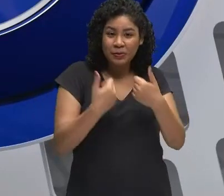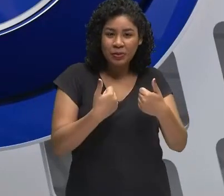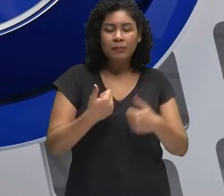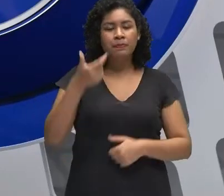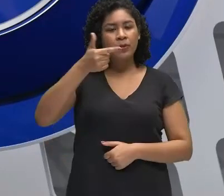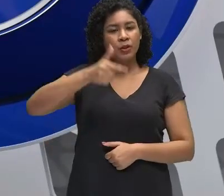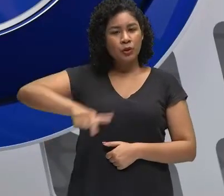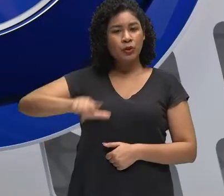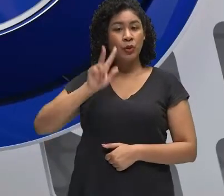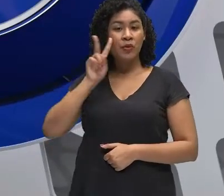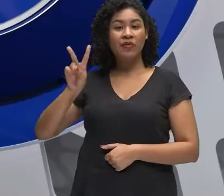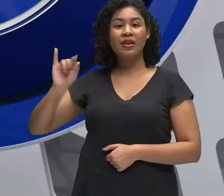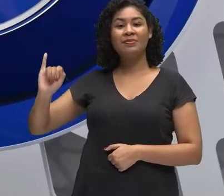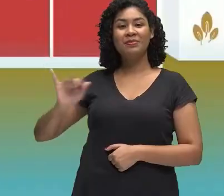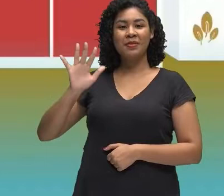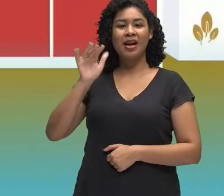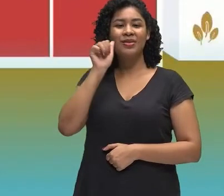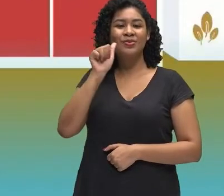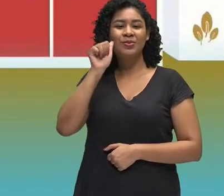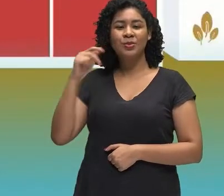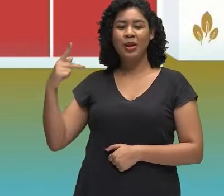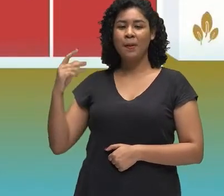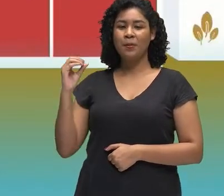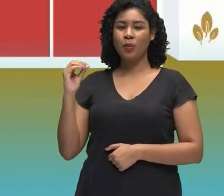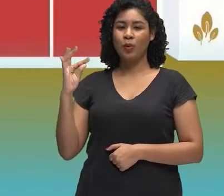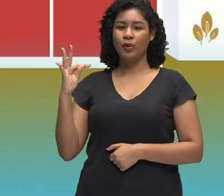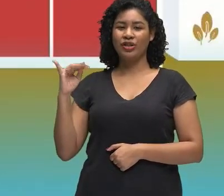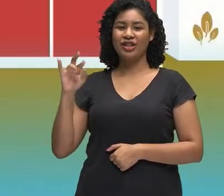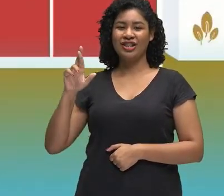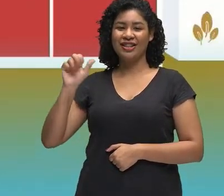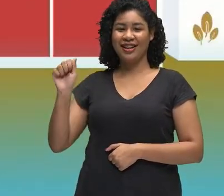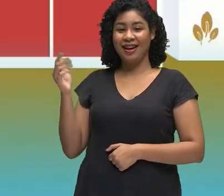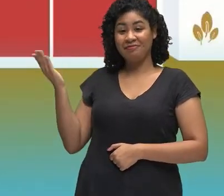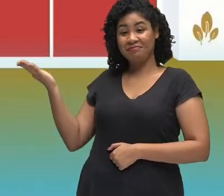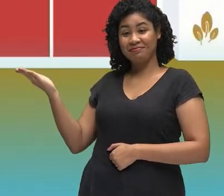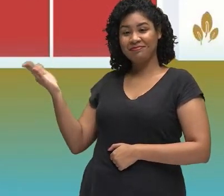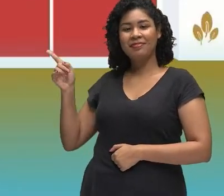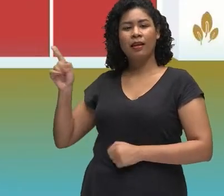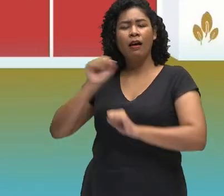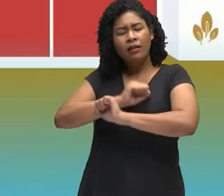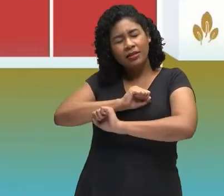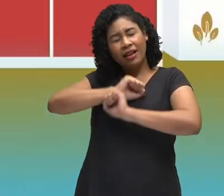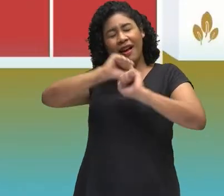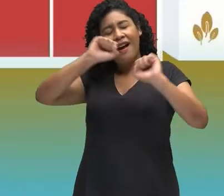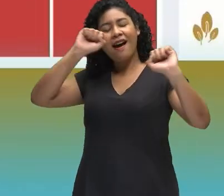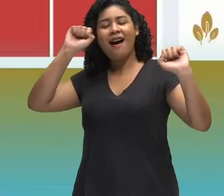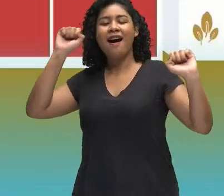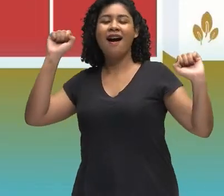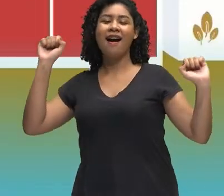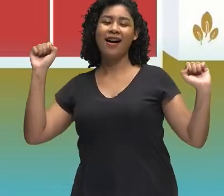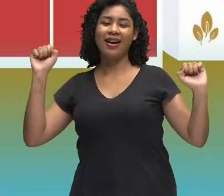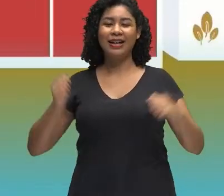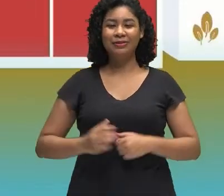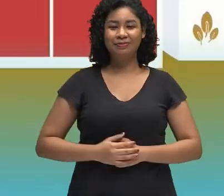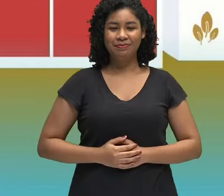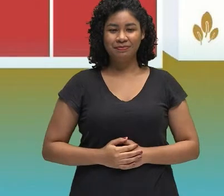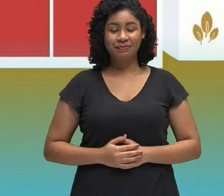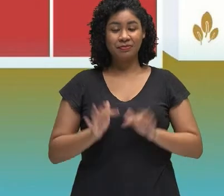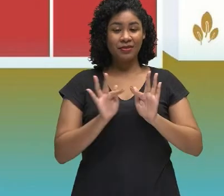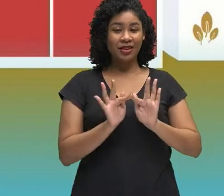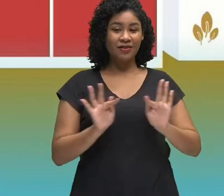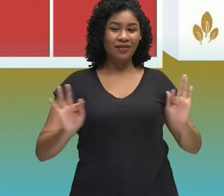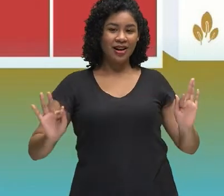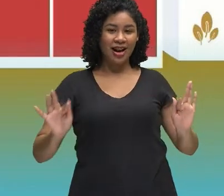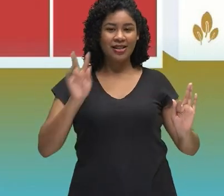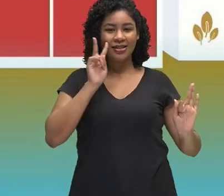aqui a imagem da Potira, ok? Acordando. Vamos dar uma olhada aqui junto comigo. Essa frase aqui que nós temos,